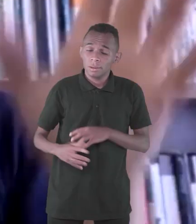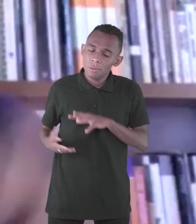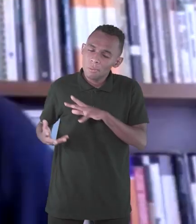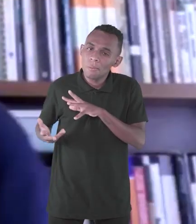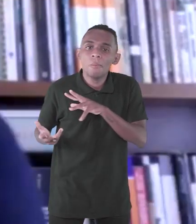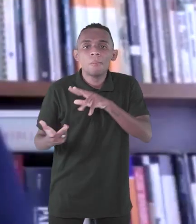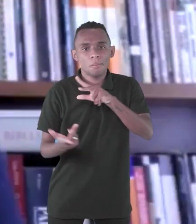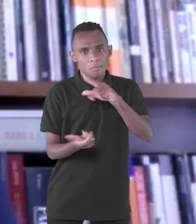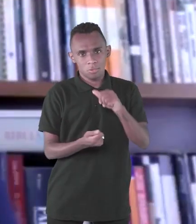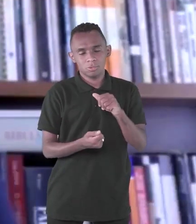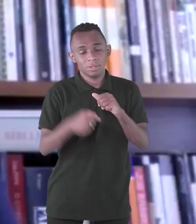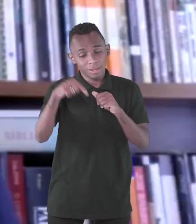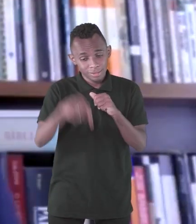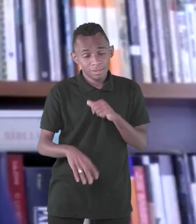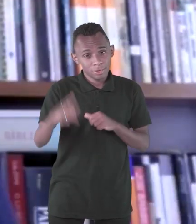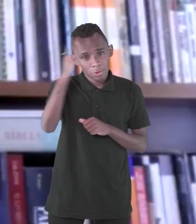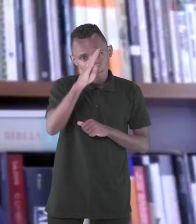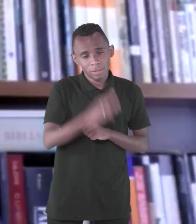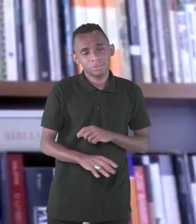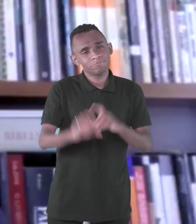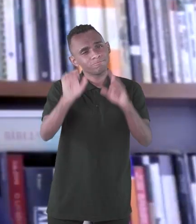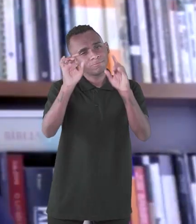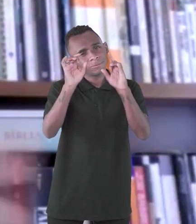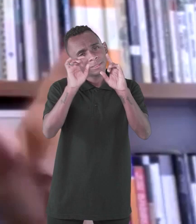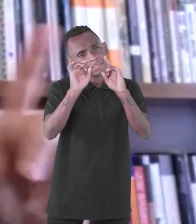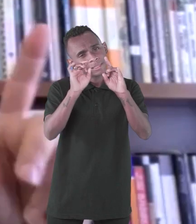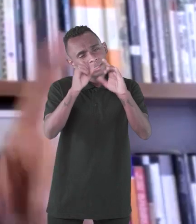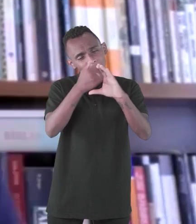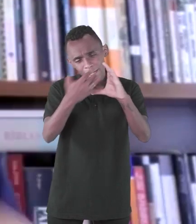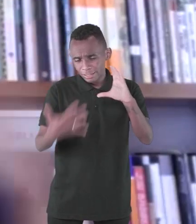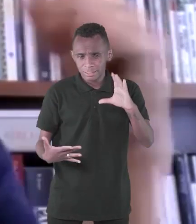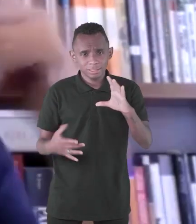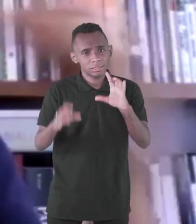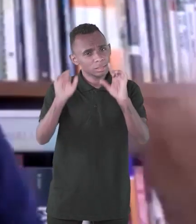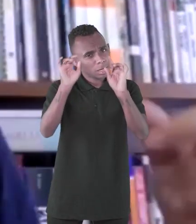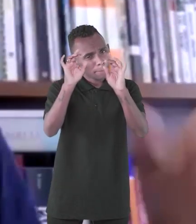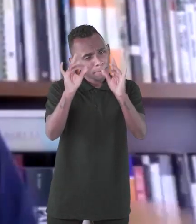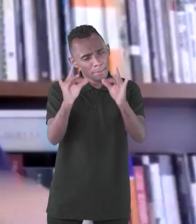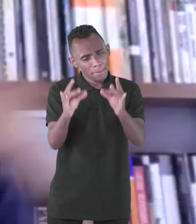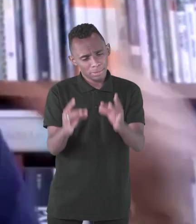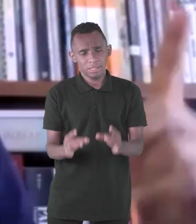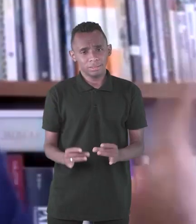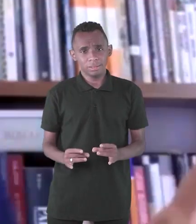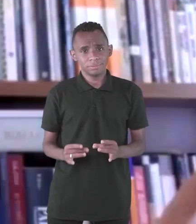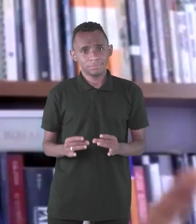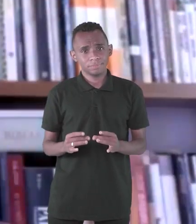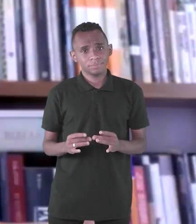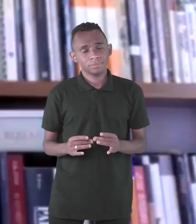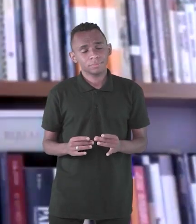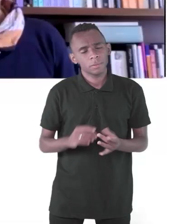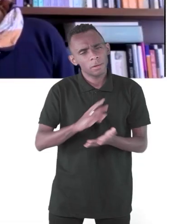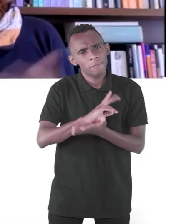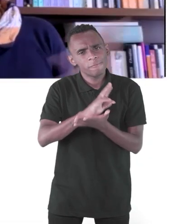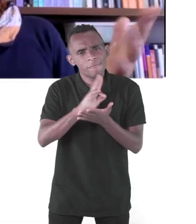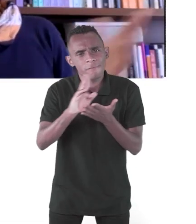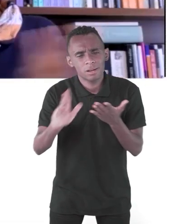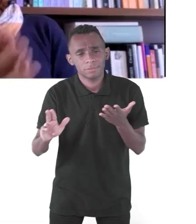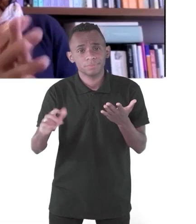é um mundo. A música feita no Brasil não é um mundo, são muitos mundos, são vários mundos. Então,